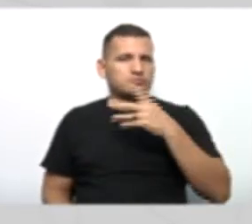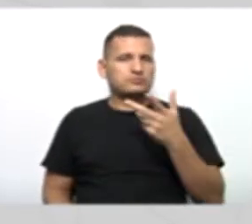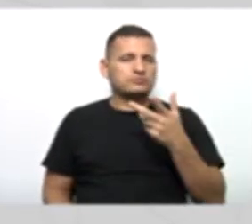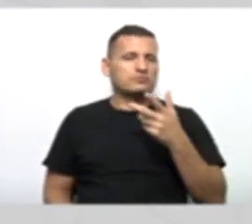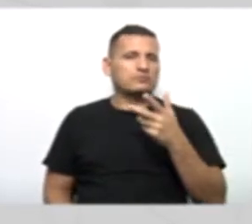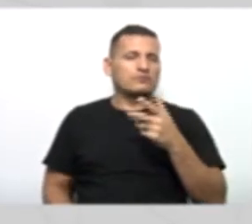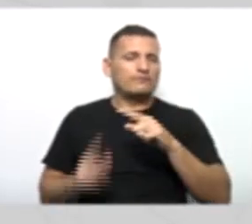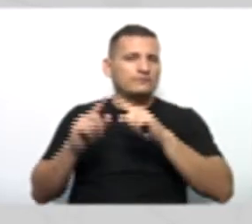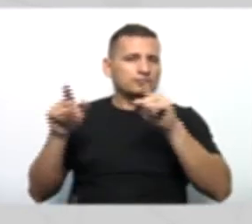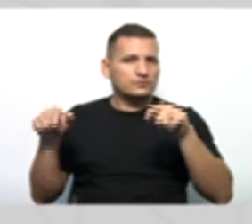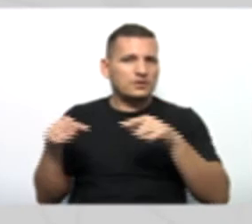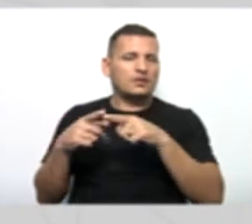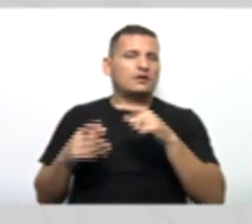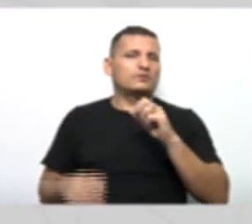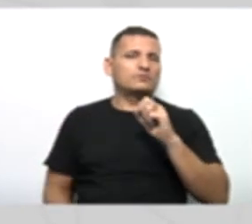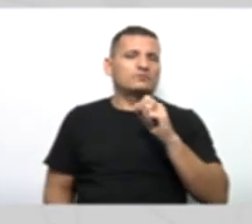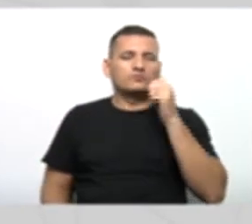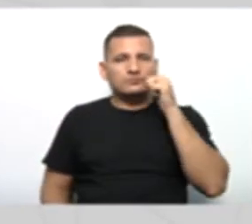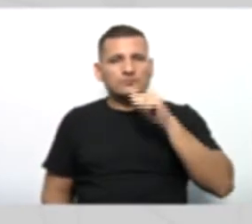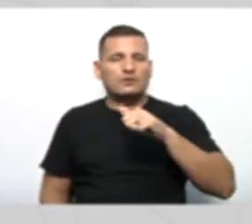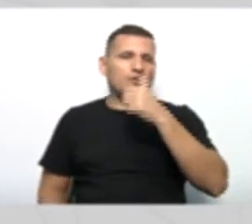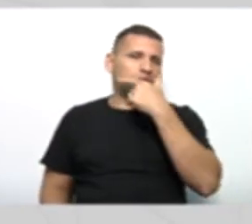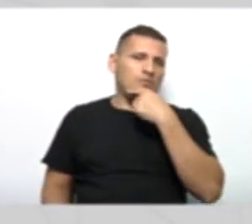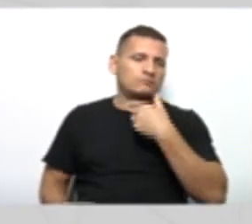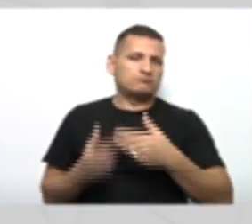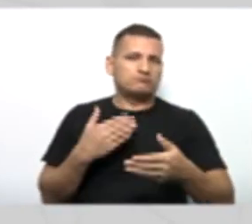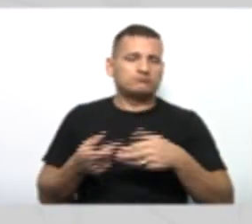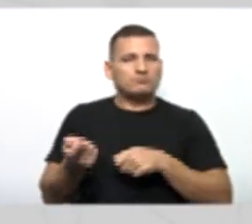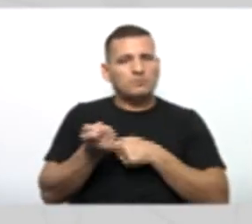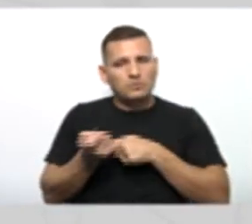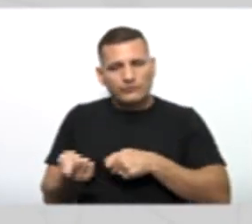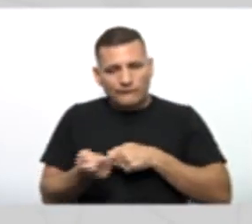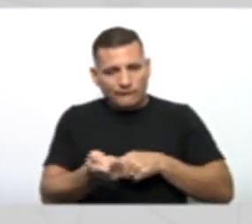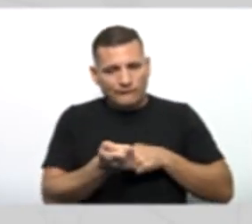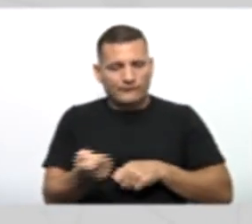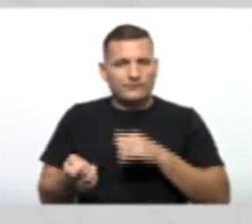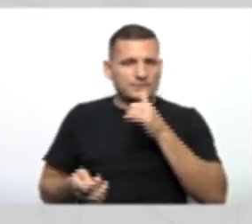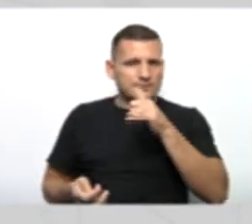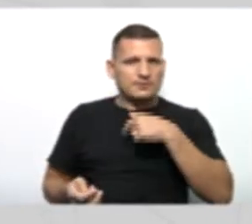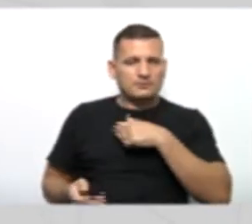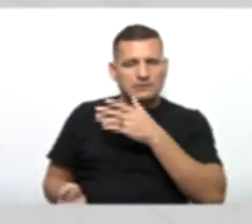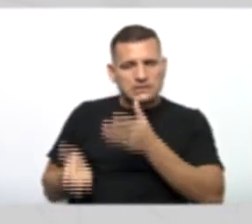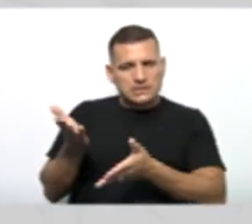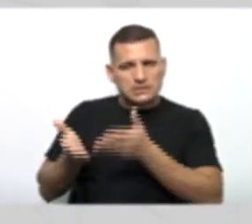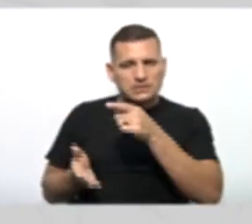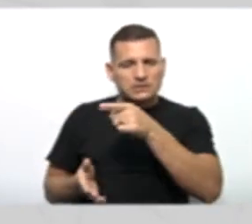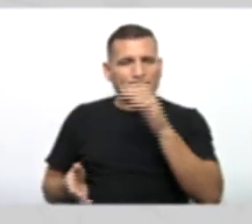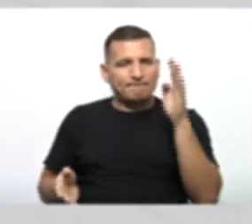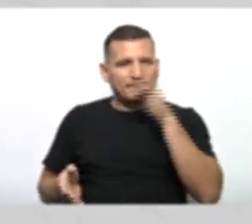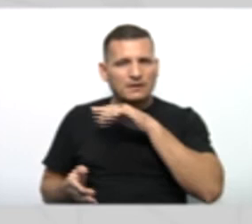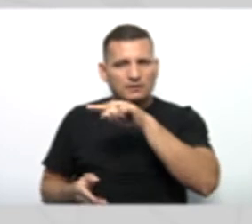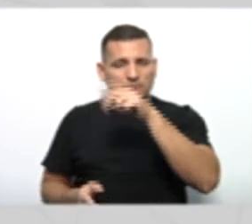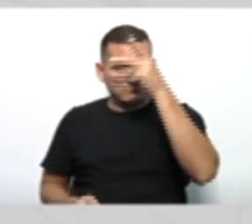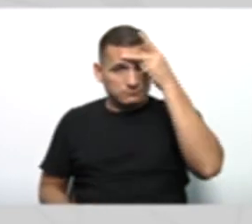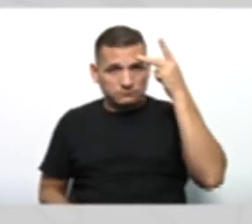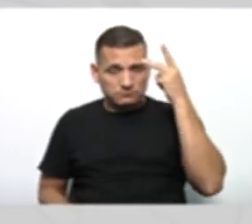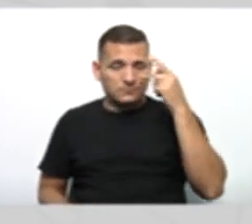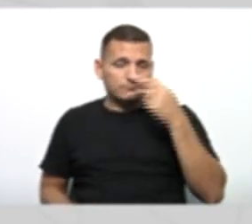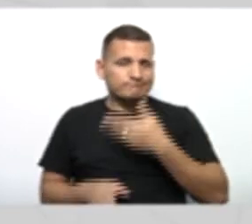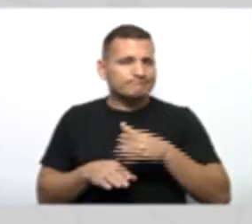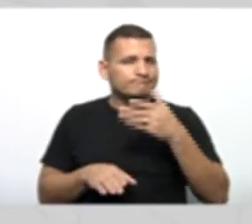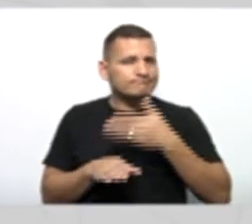a funcionária o com um funcionário da limpeza será que eu tratei essa pessoa mal né fazer isso esse